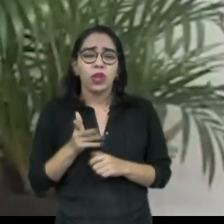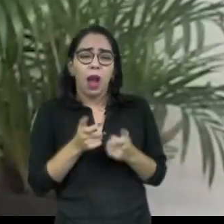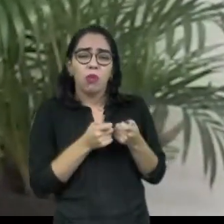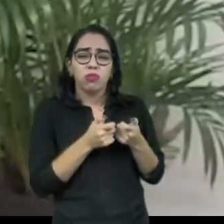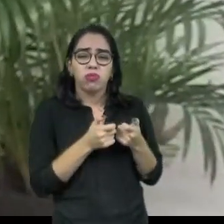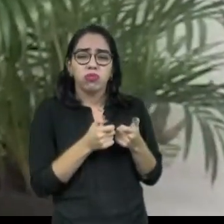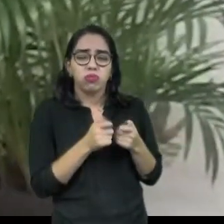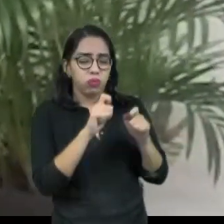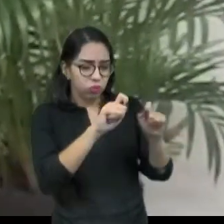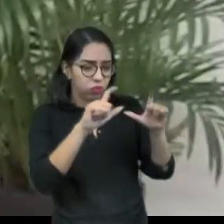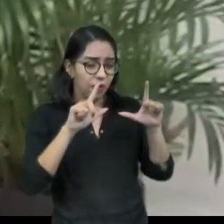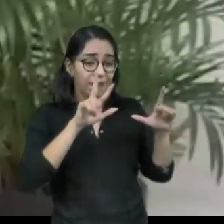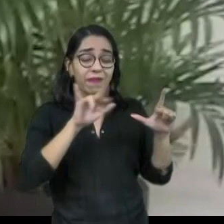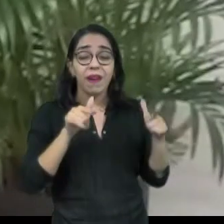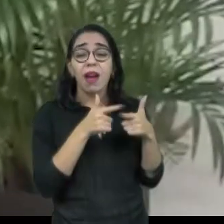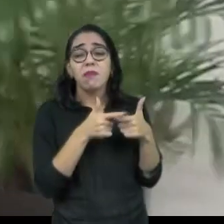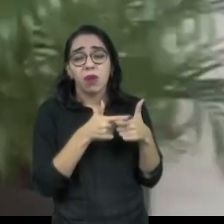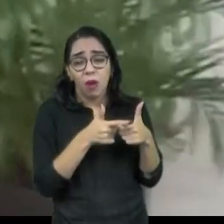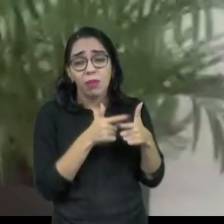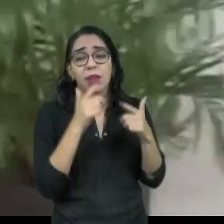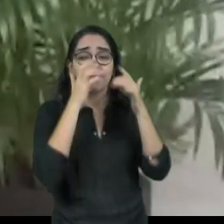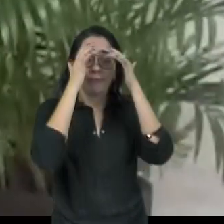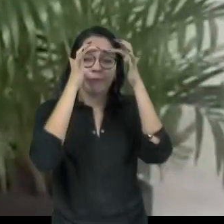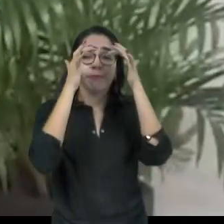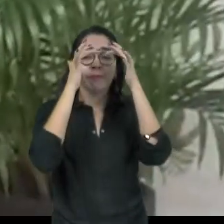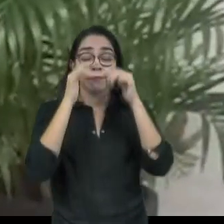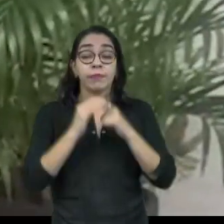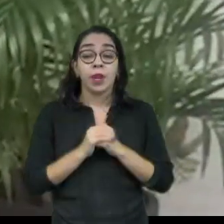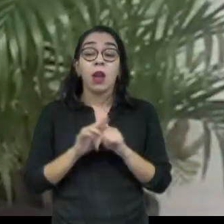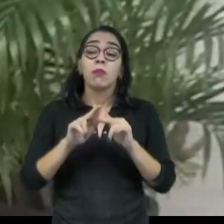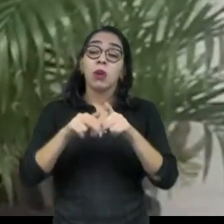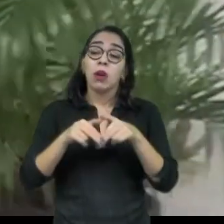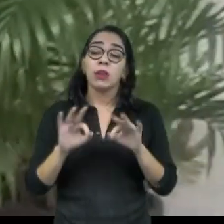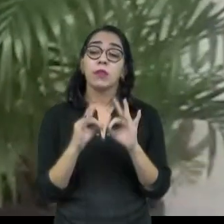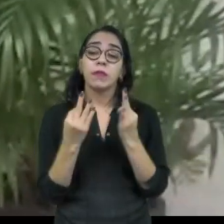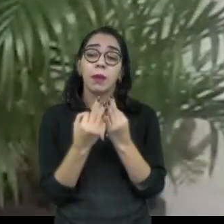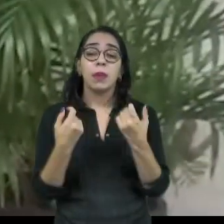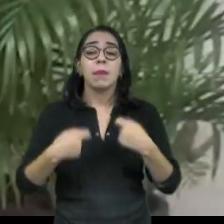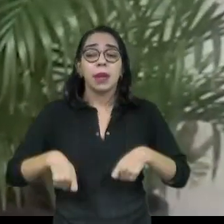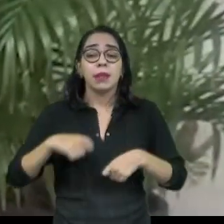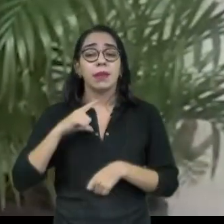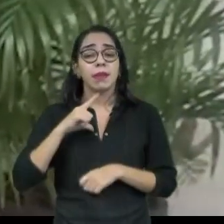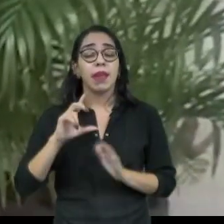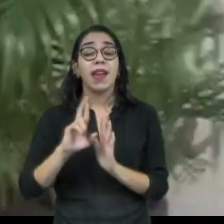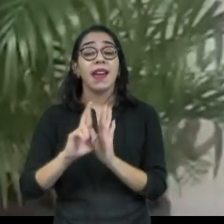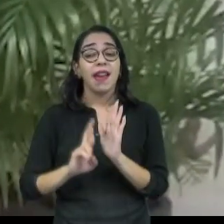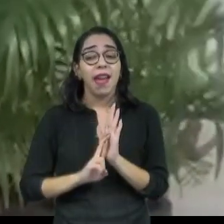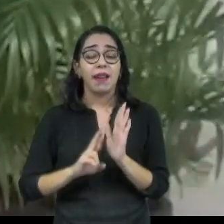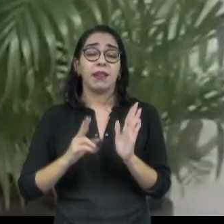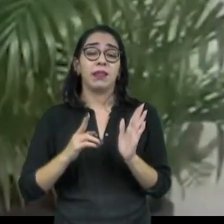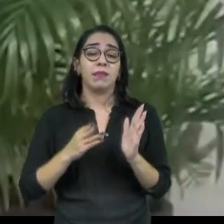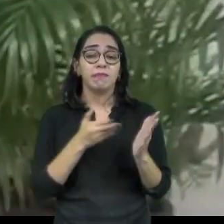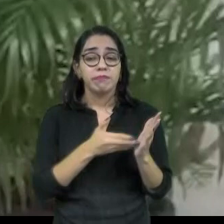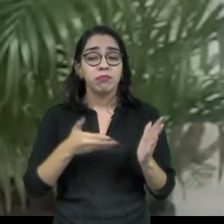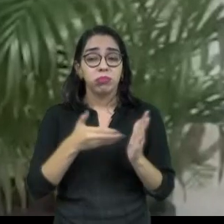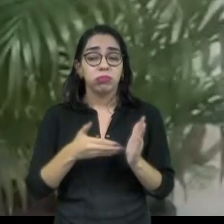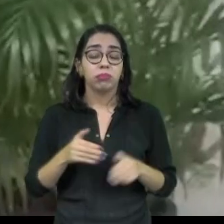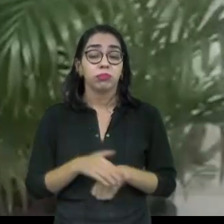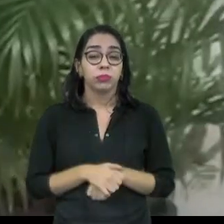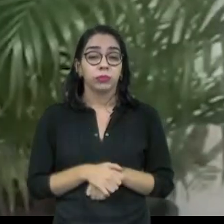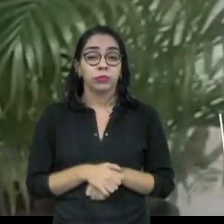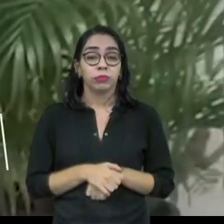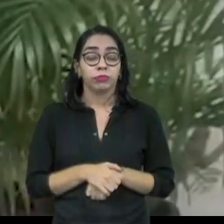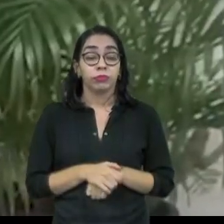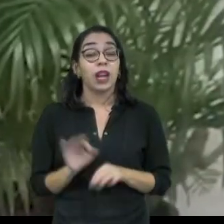formação da criança por isso é importante que os pais busquem estabelecer Limites por meio do Diálogo é interessante que esses